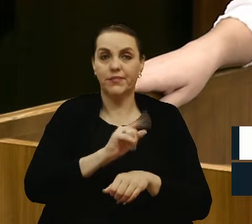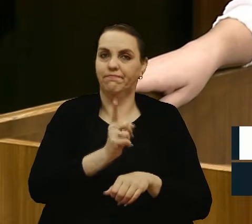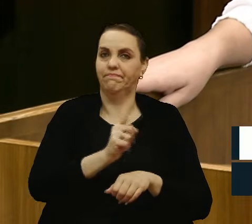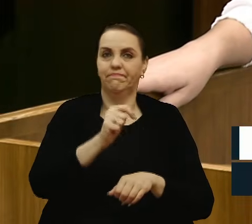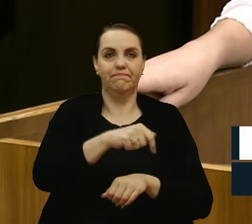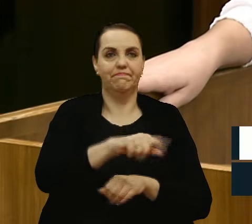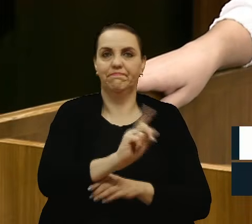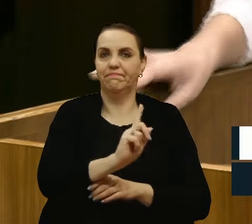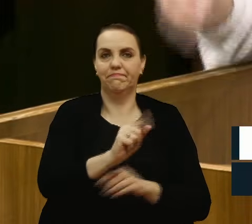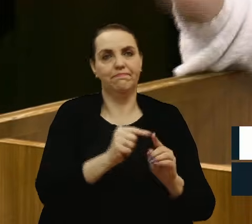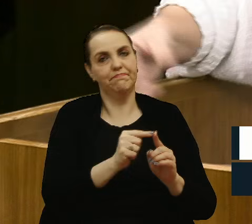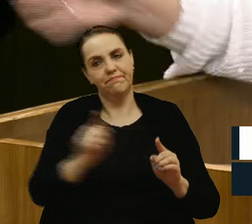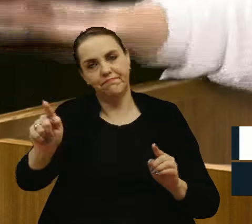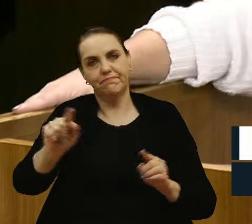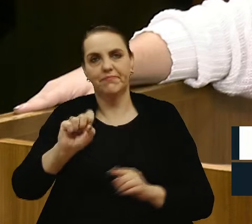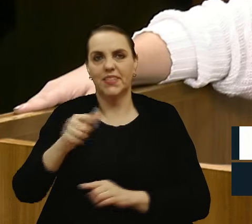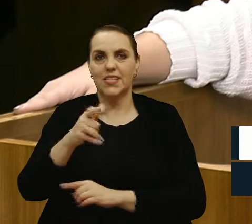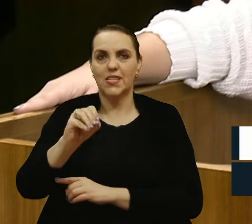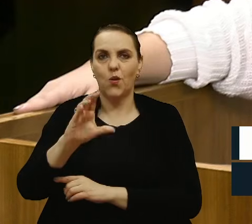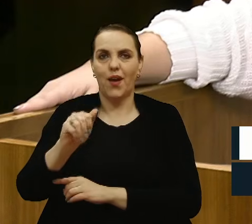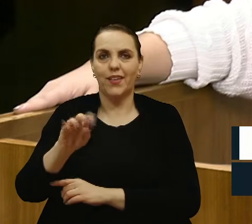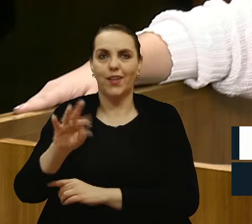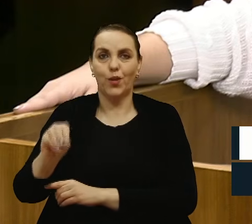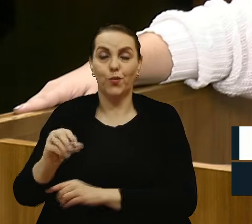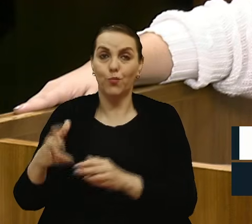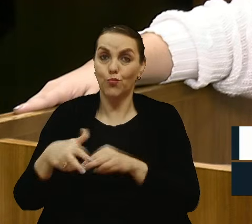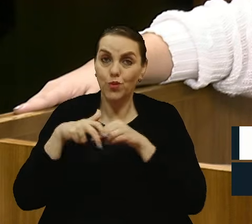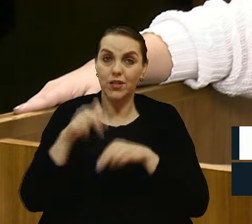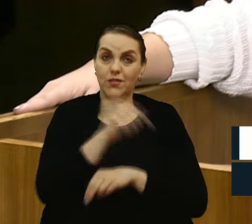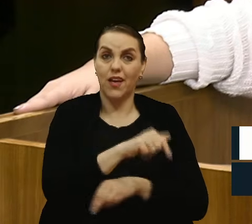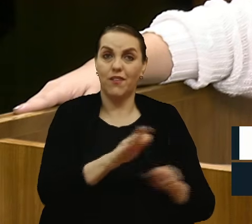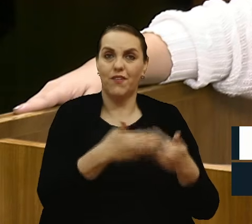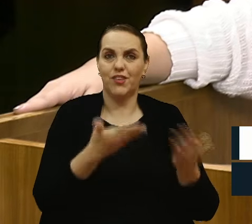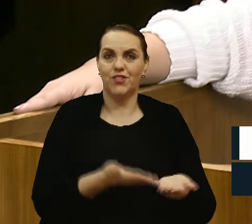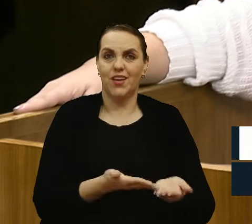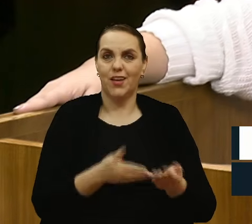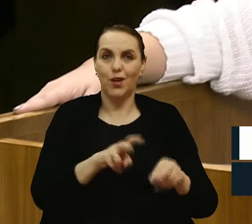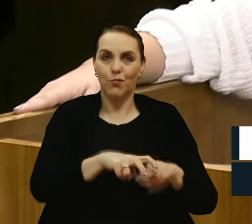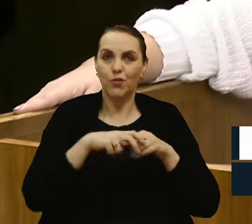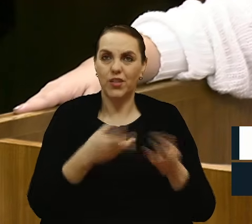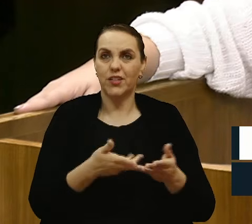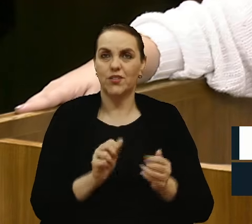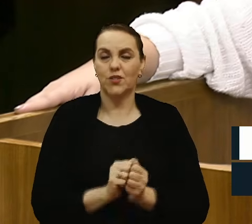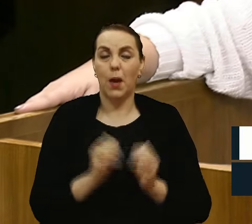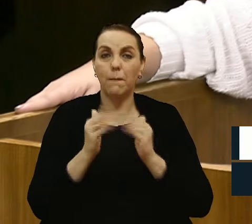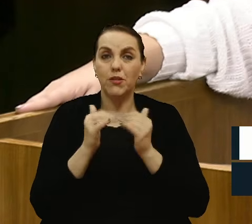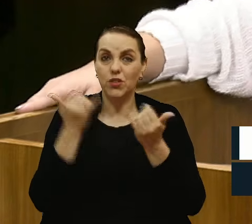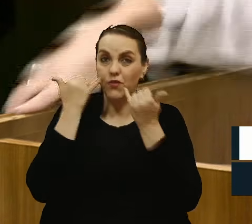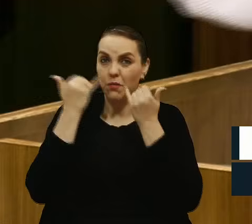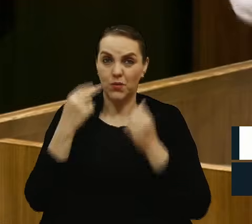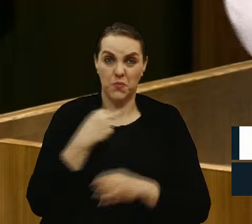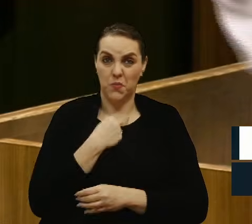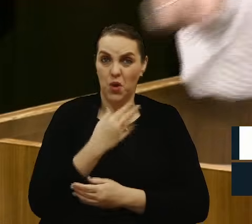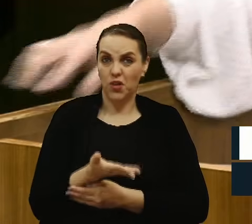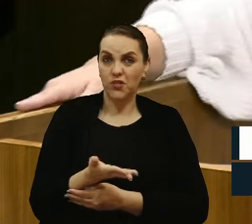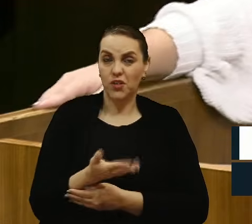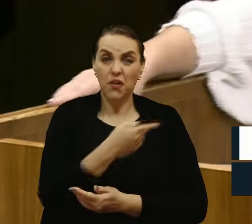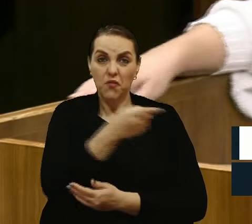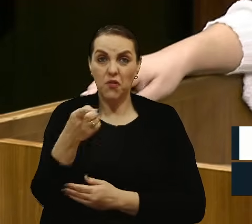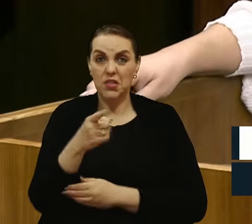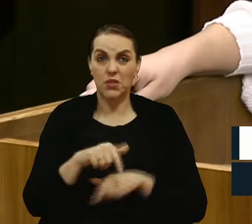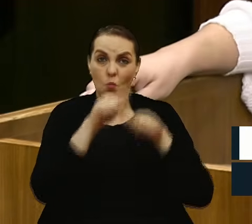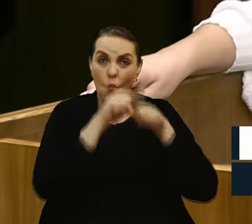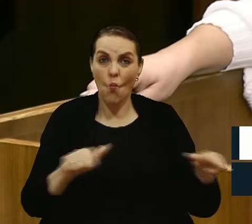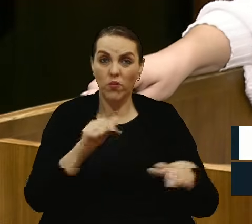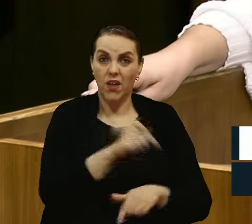São Caetano? É isso que não dá para fazer. É isso que não pode vir no pedido de informação? Que vocês esvaziaram a